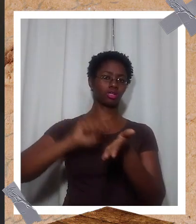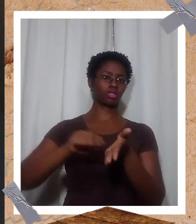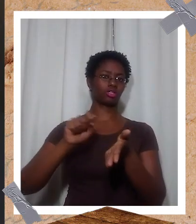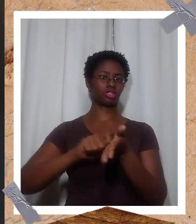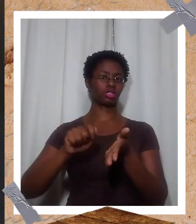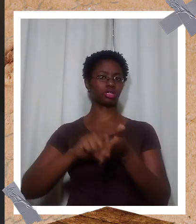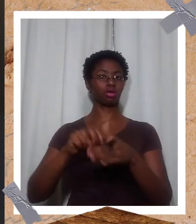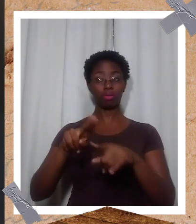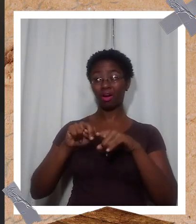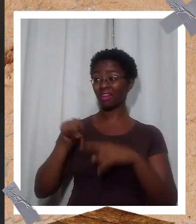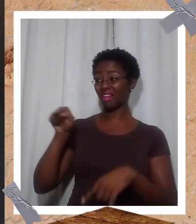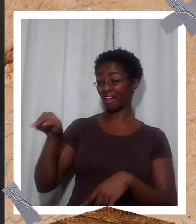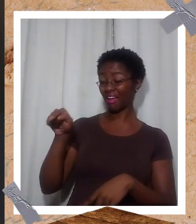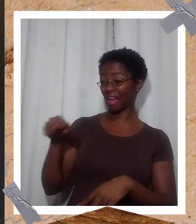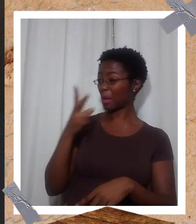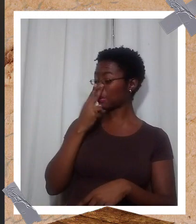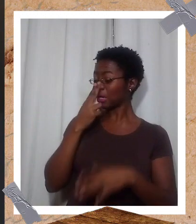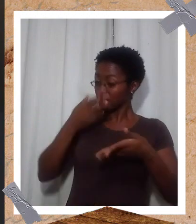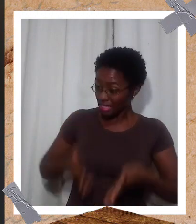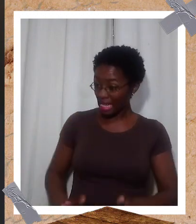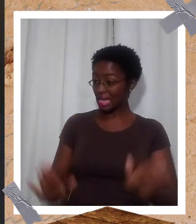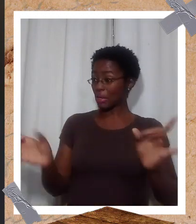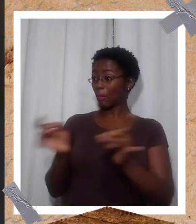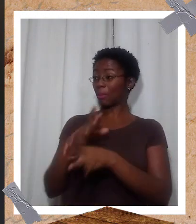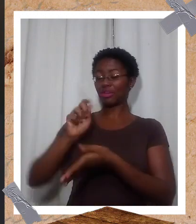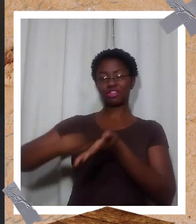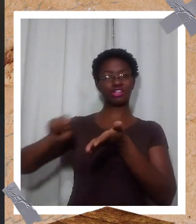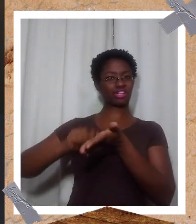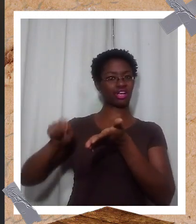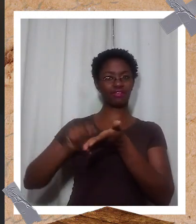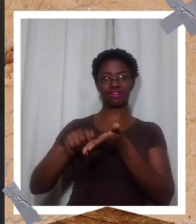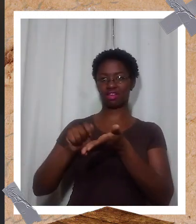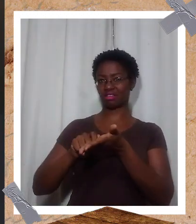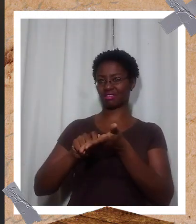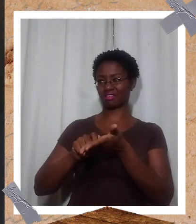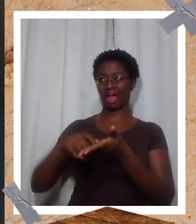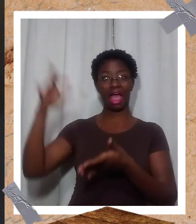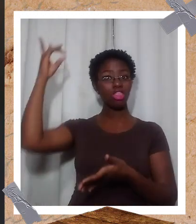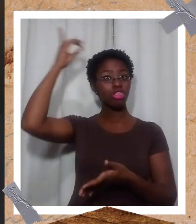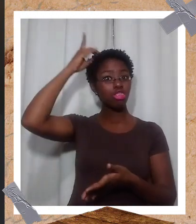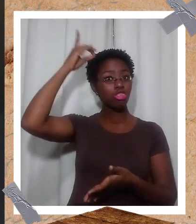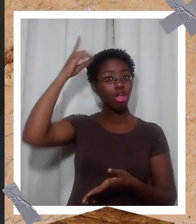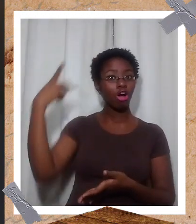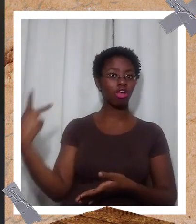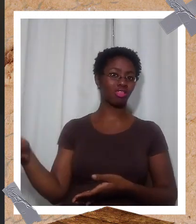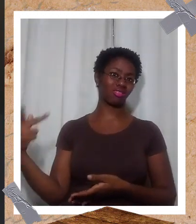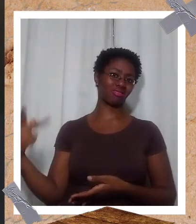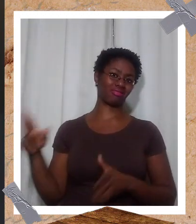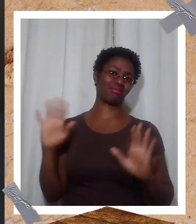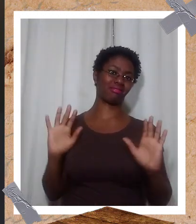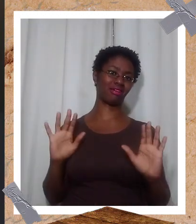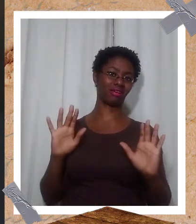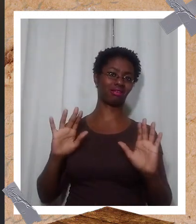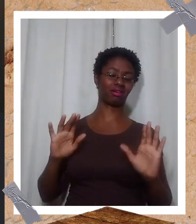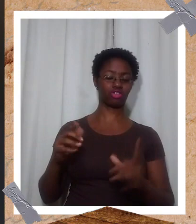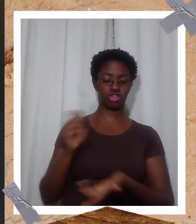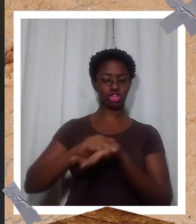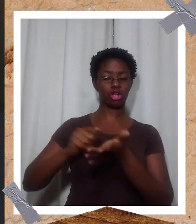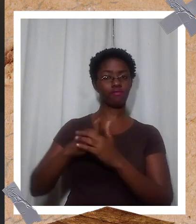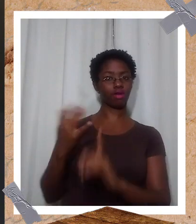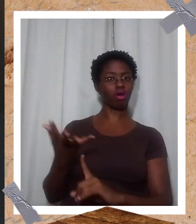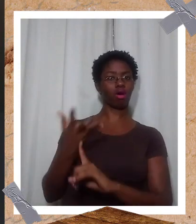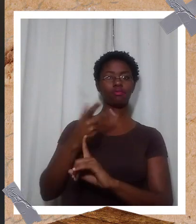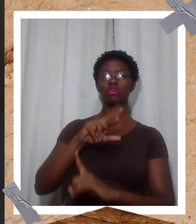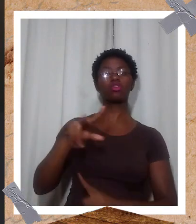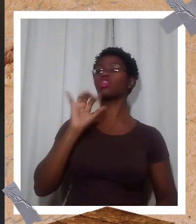é uma escritora nata, né? Ela é uma escritora que tem totalmente um dom assim de escrever obras, não somente obras